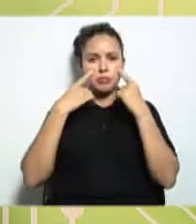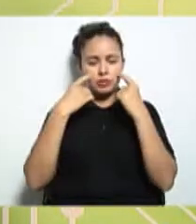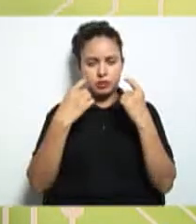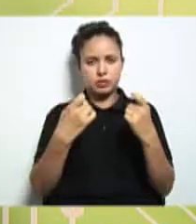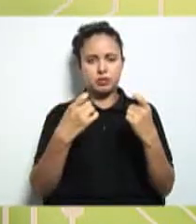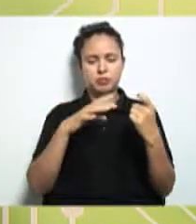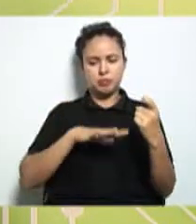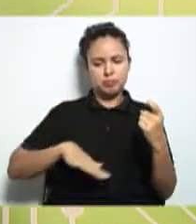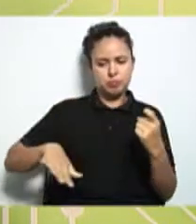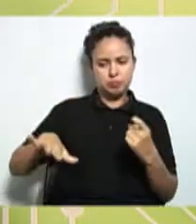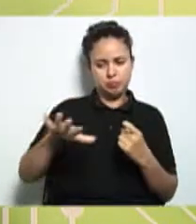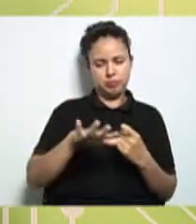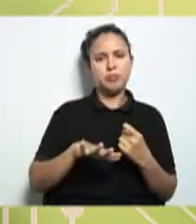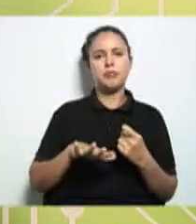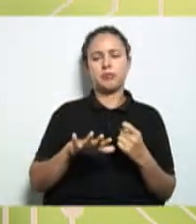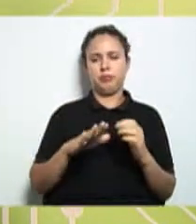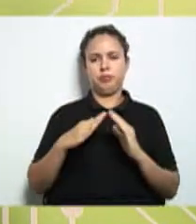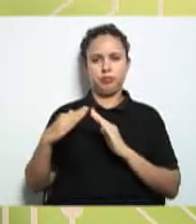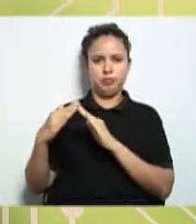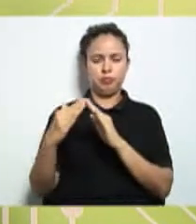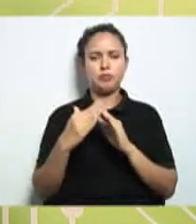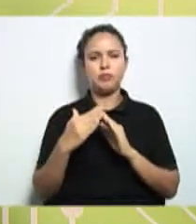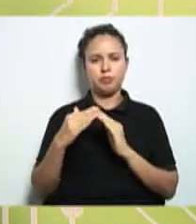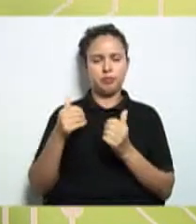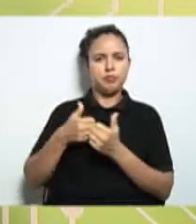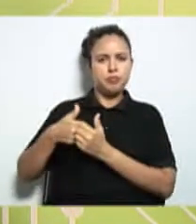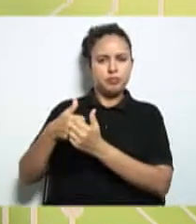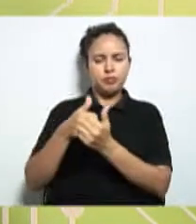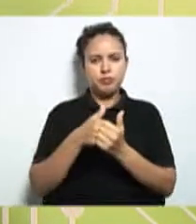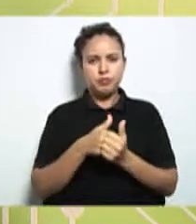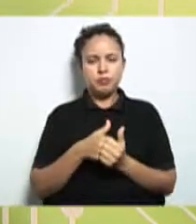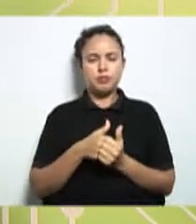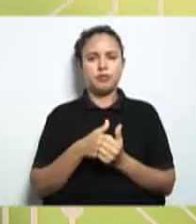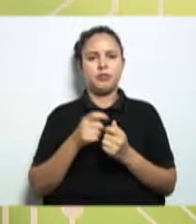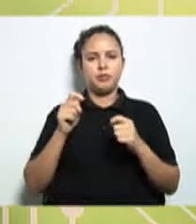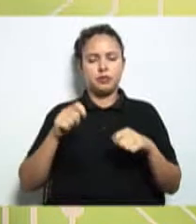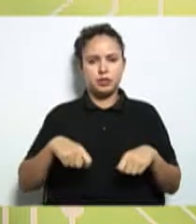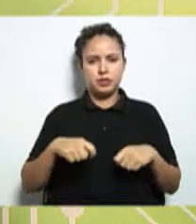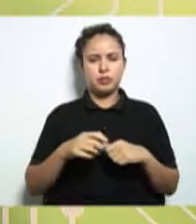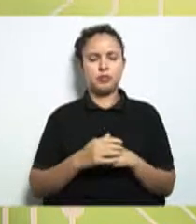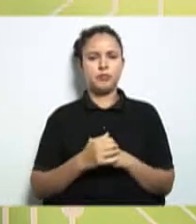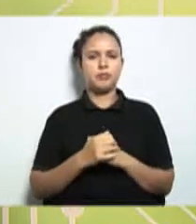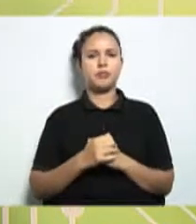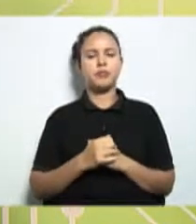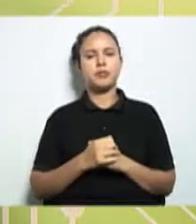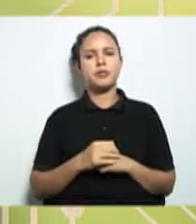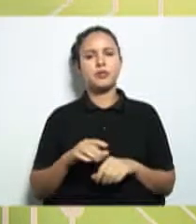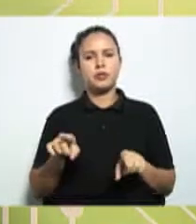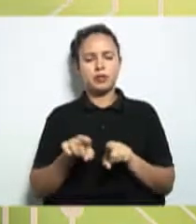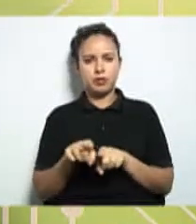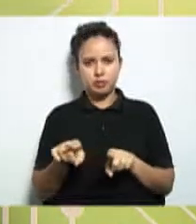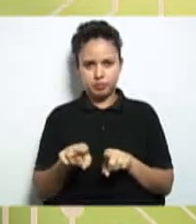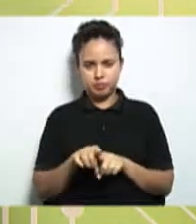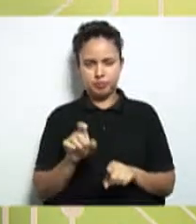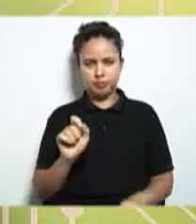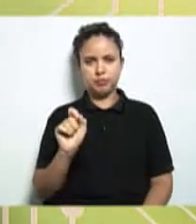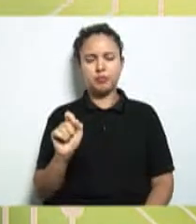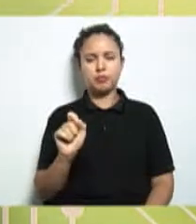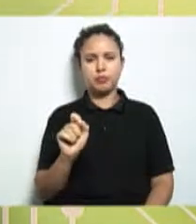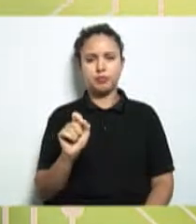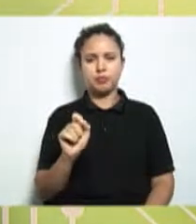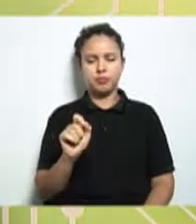minha região, quais são as potencialidades, e se essa renda aí que eu,